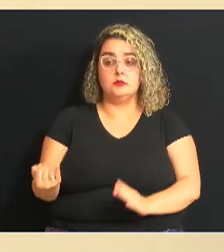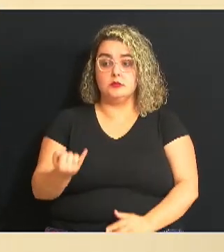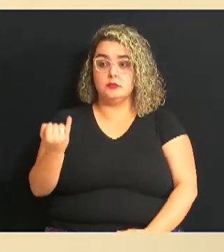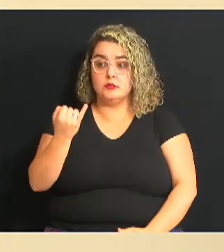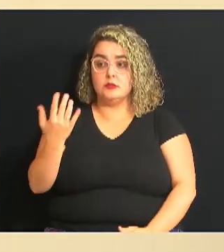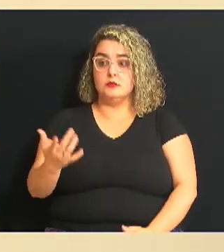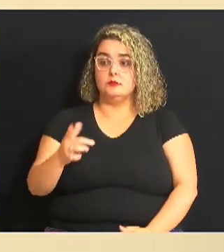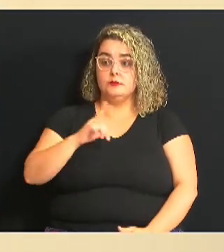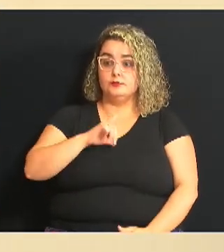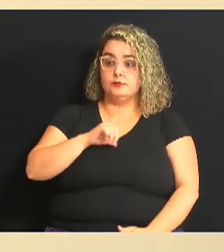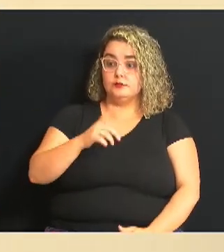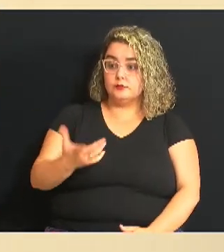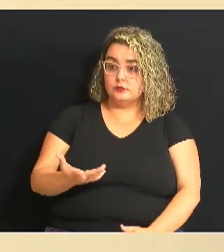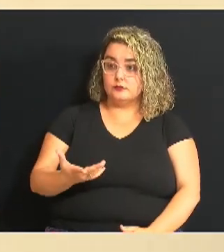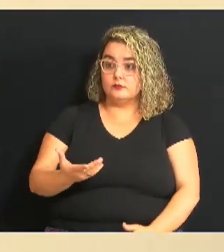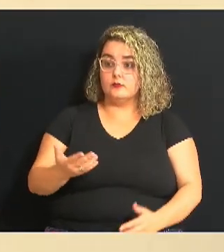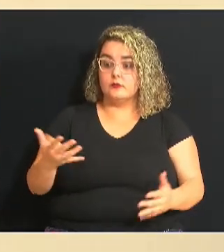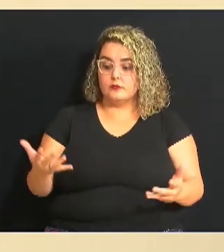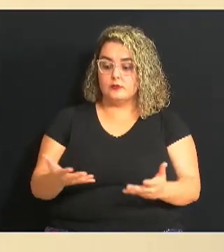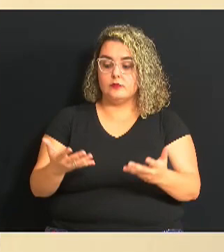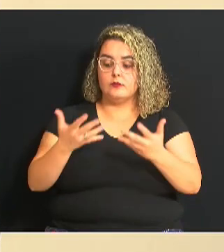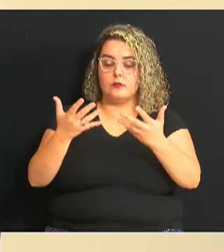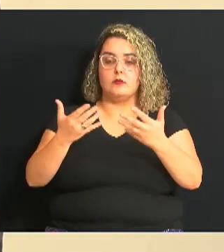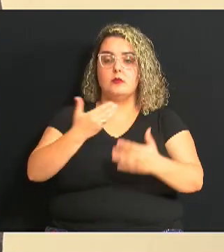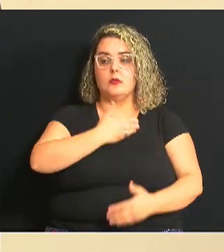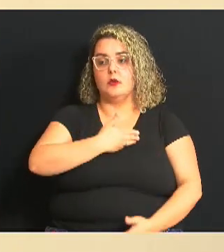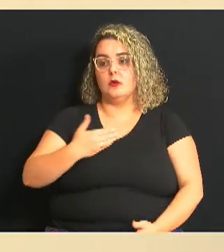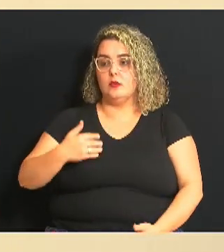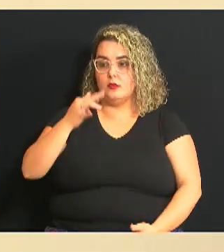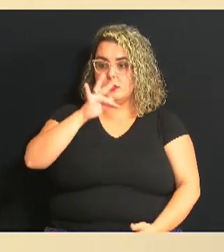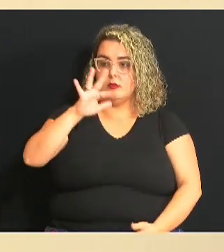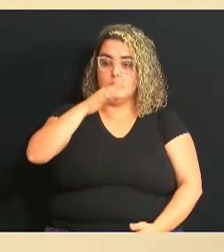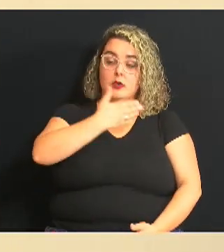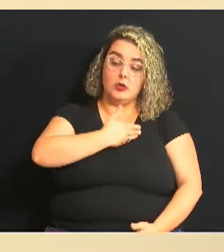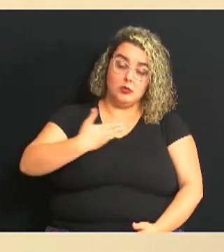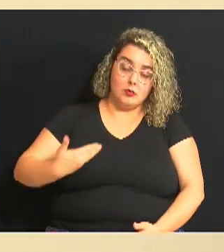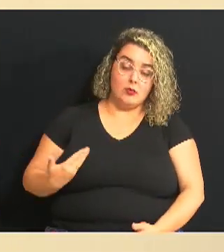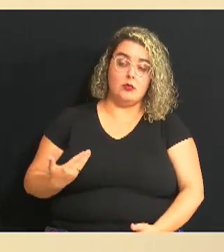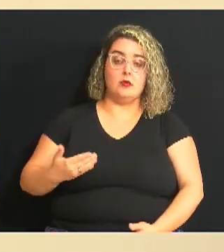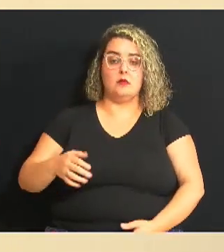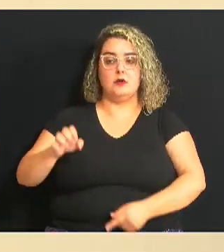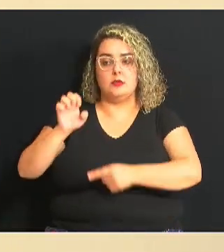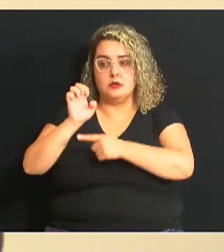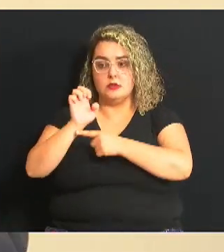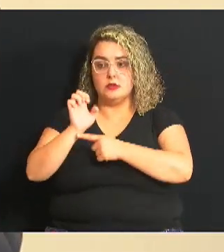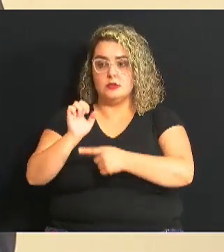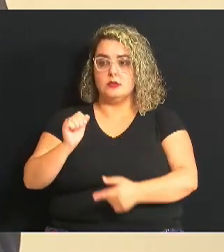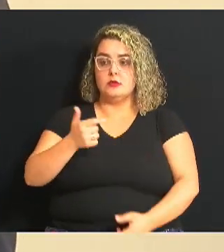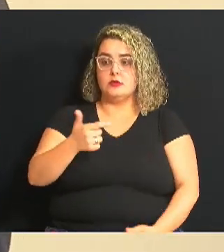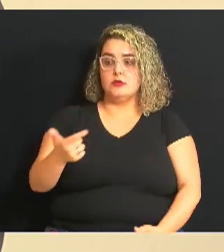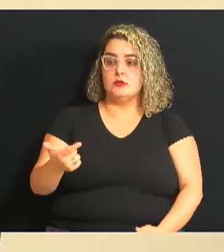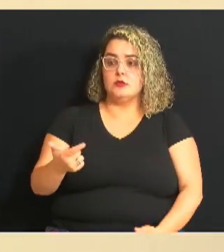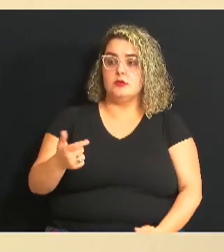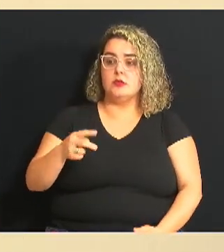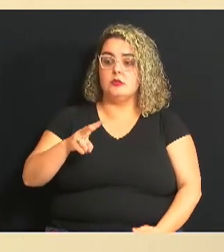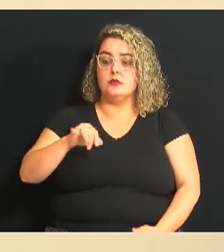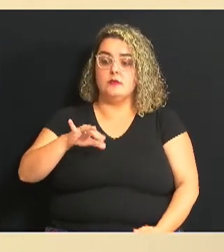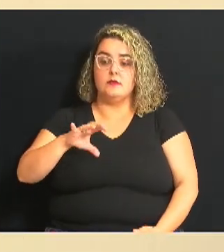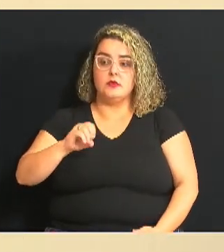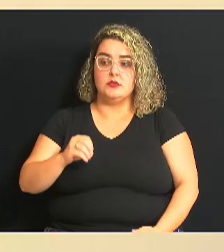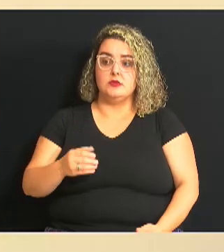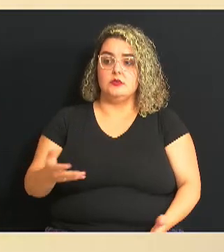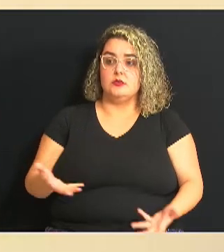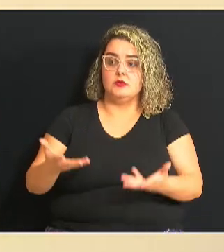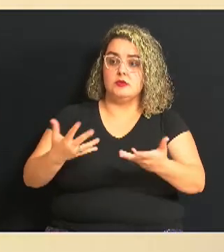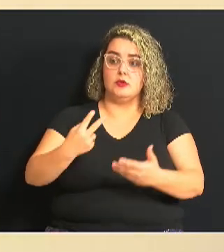têm que ter iniciativa do governo federal e governo estadual, para que a gente não caia no vício de iniciativa. Por exemplo, eu não posso propor